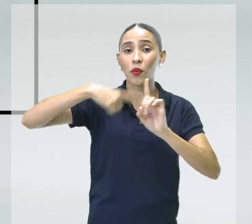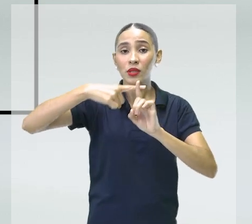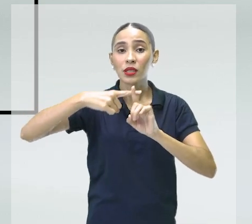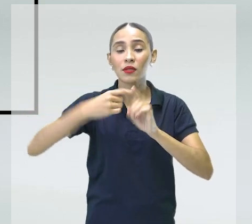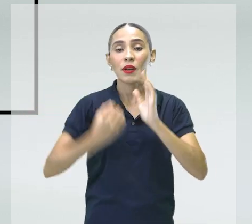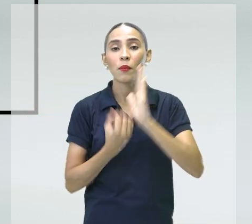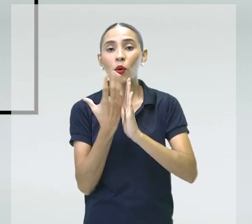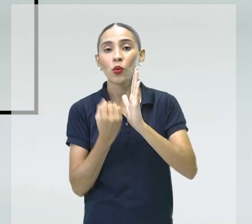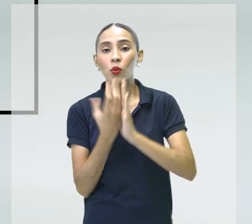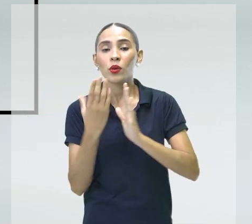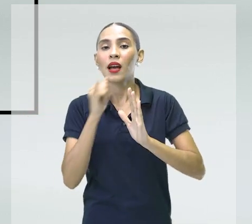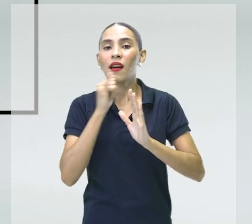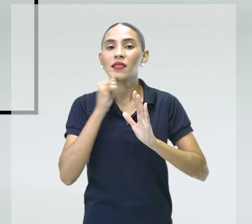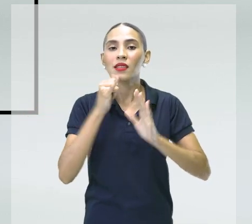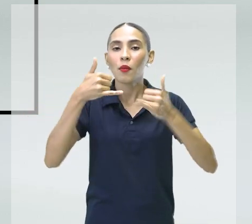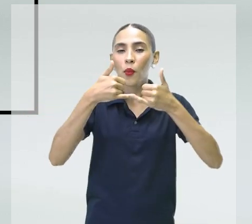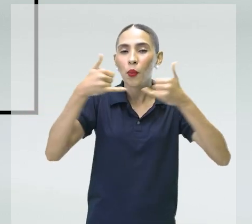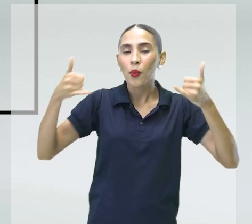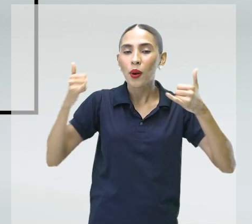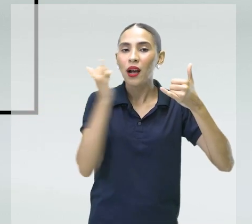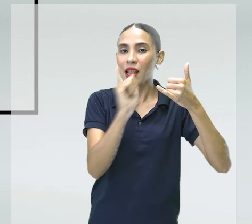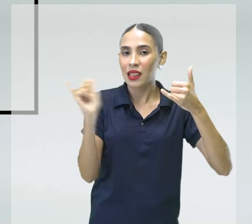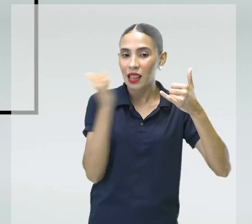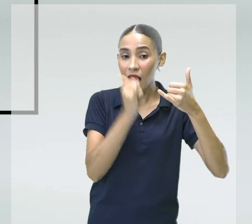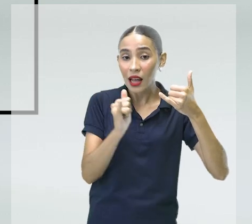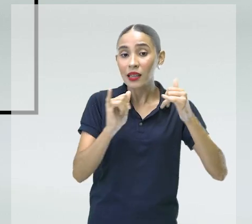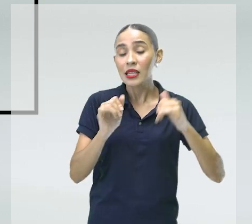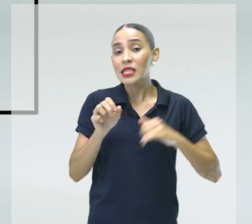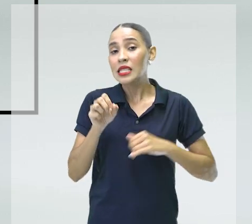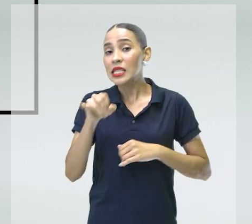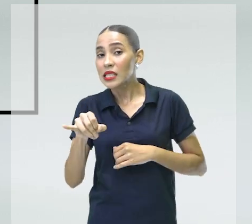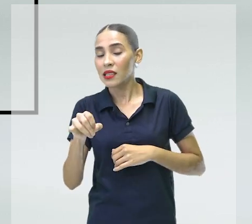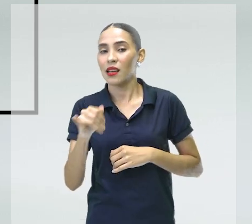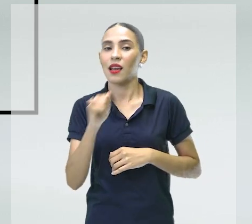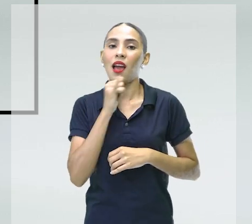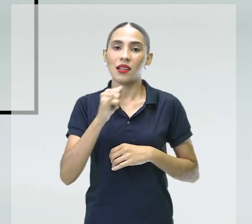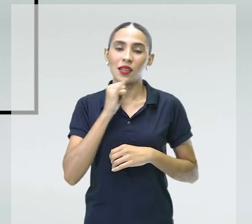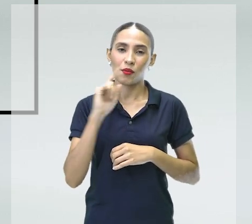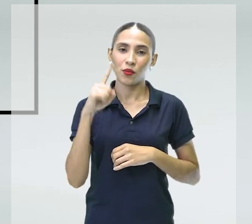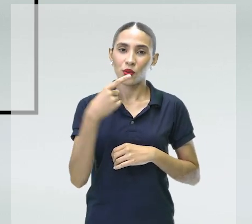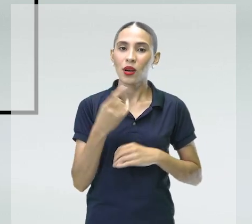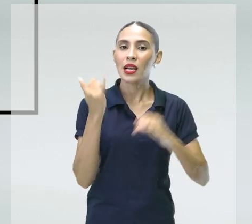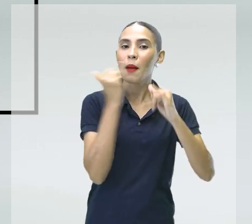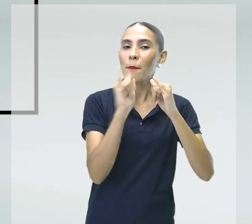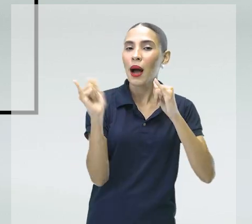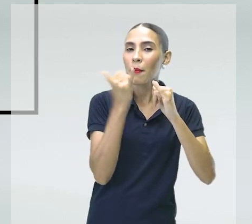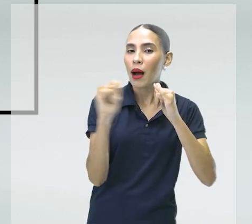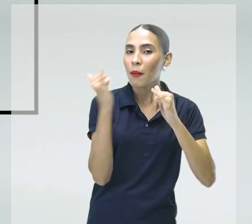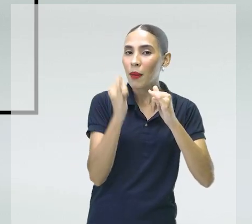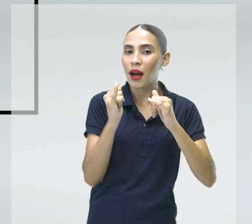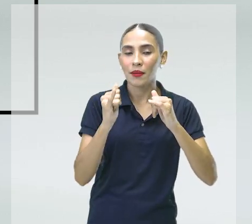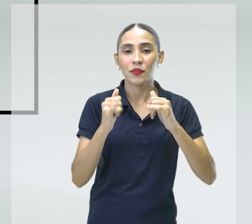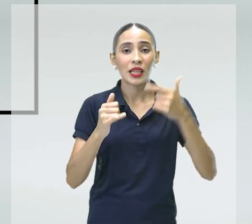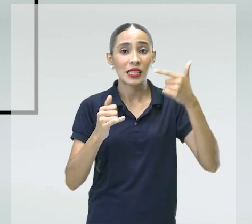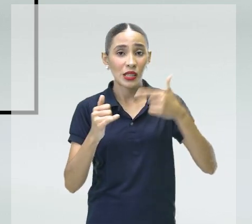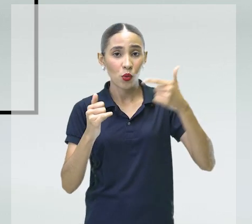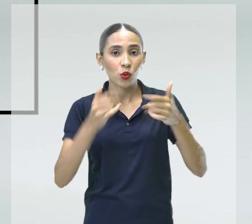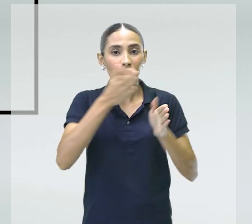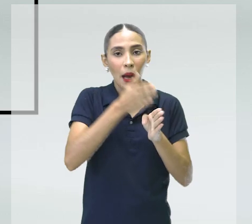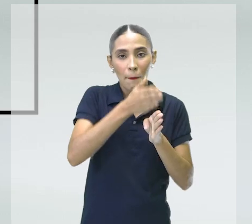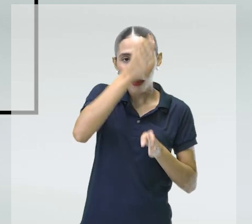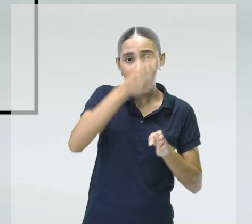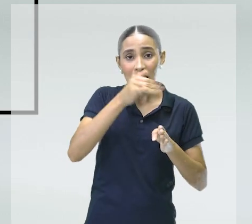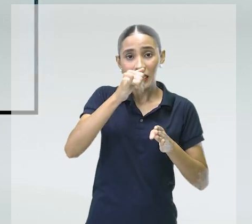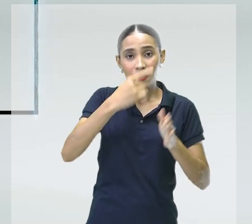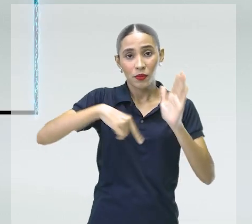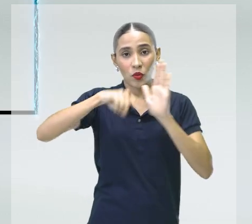uma corrente elétrica mensurável. Se, em vez disso, nós eletrizarmos essa segunda placa com uma carga negativa